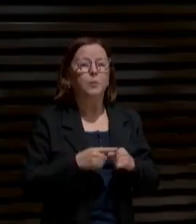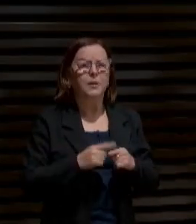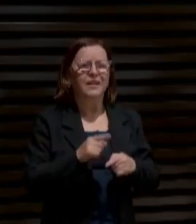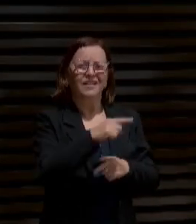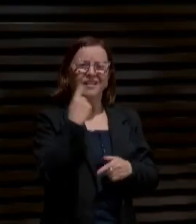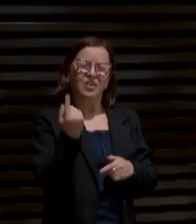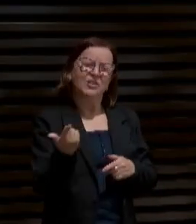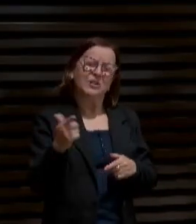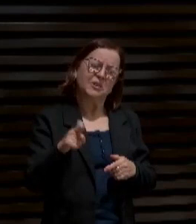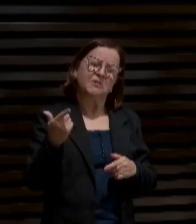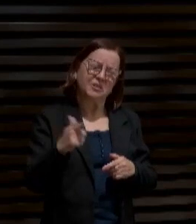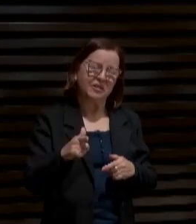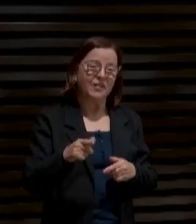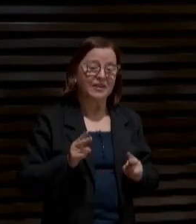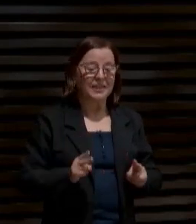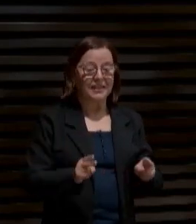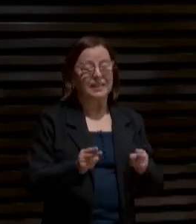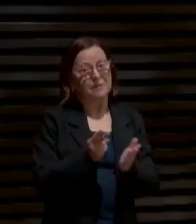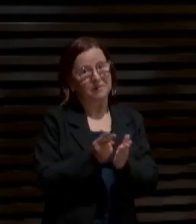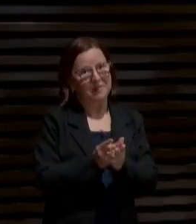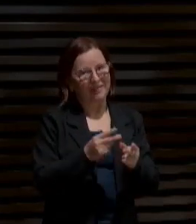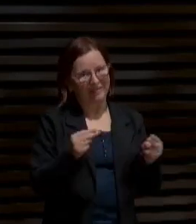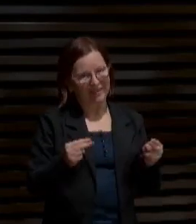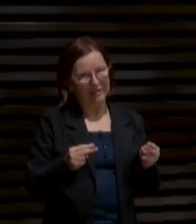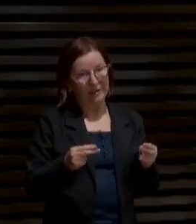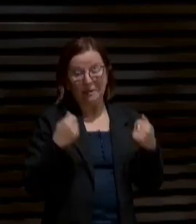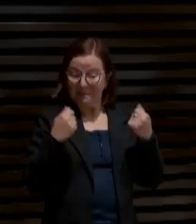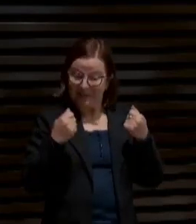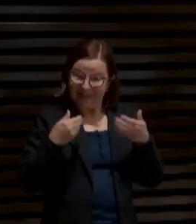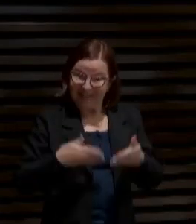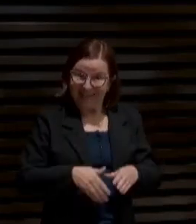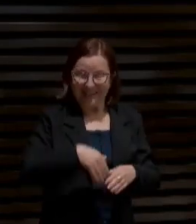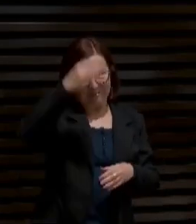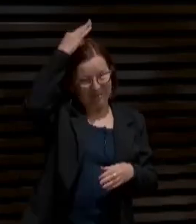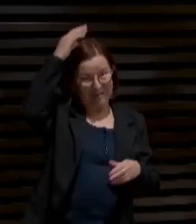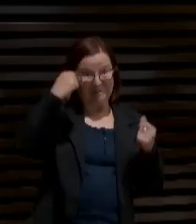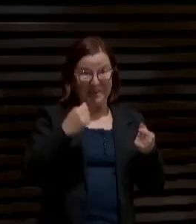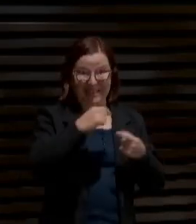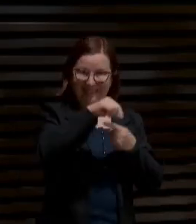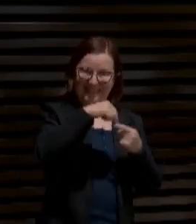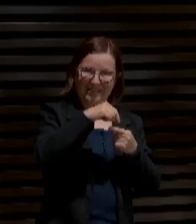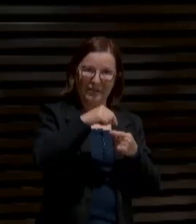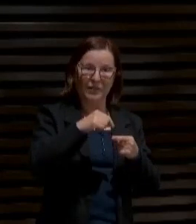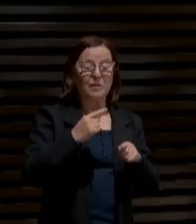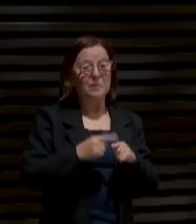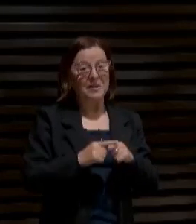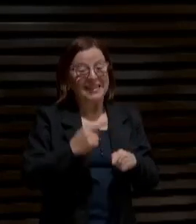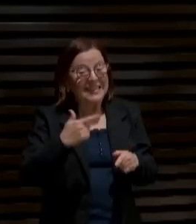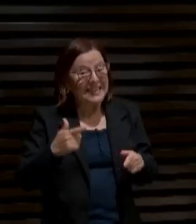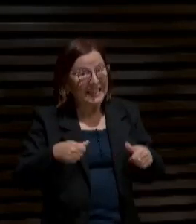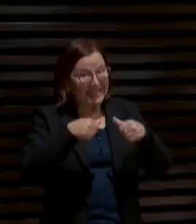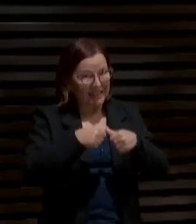temas nós repetimos nós falamos sempre isso que é preciso nascer de novo que é precisa Santificação da vida porque sem isso meu irmão